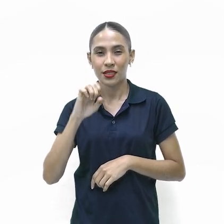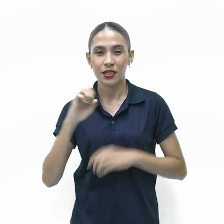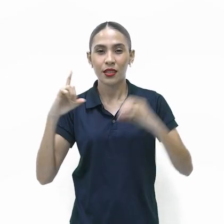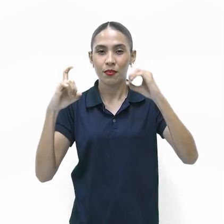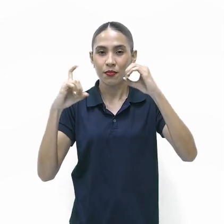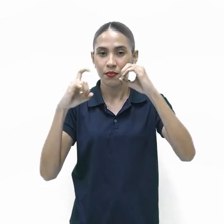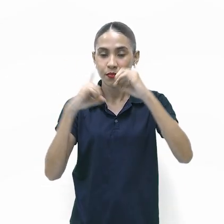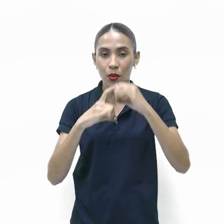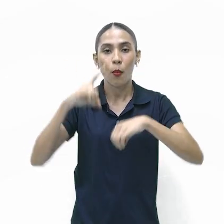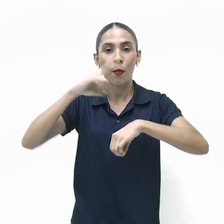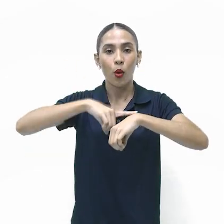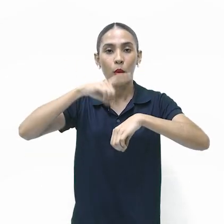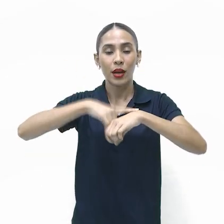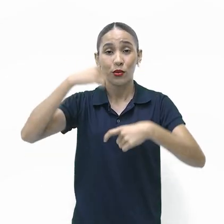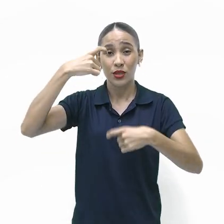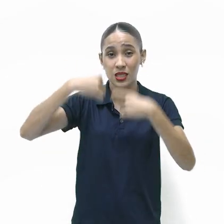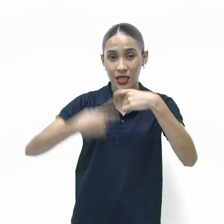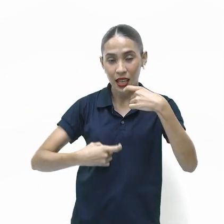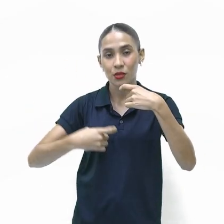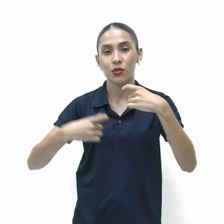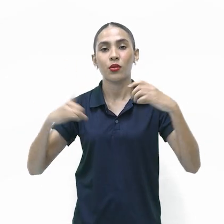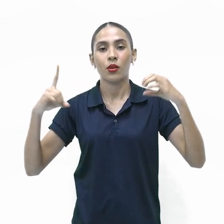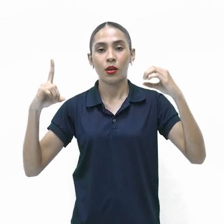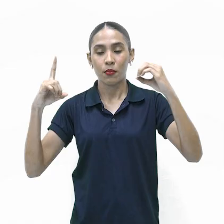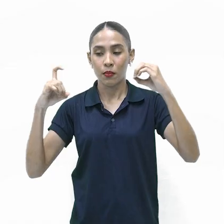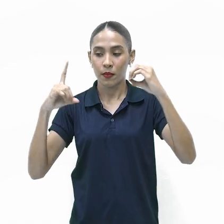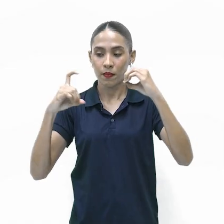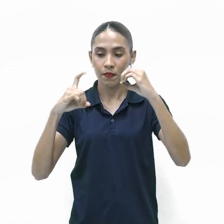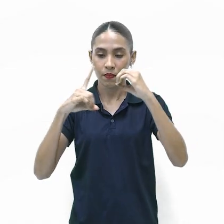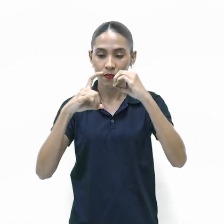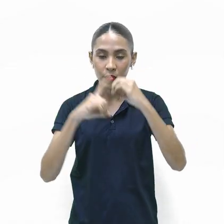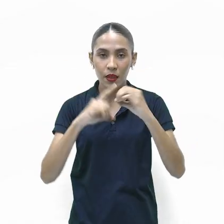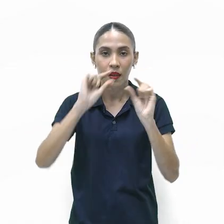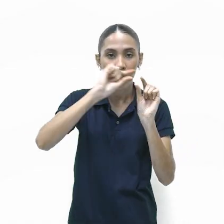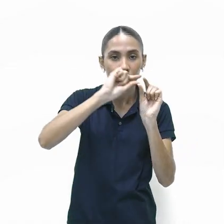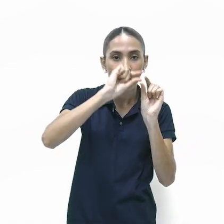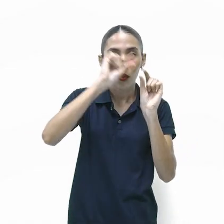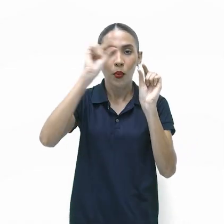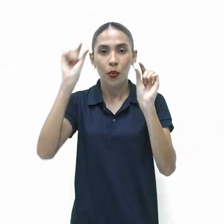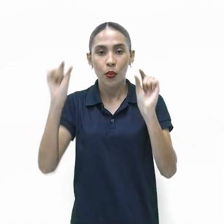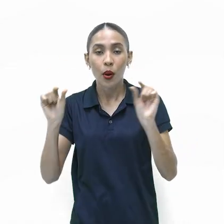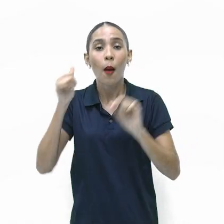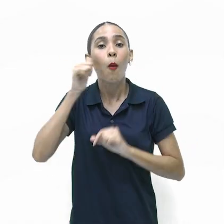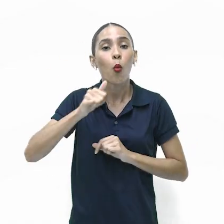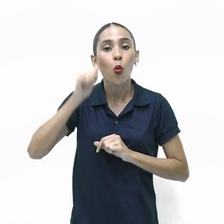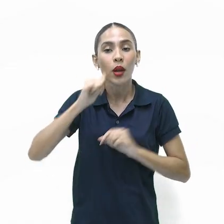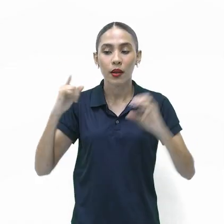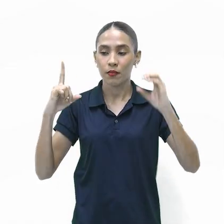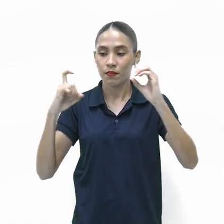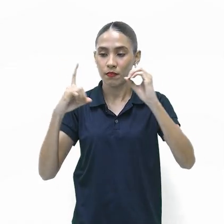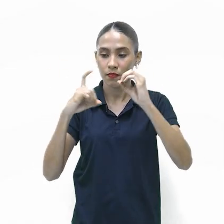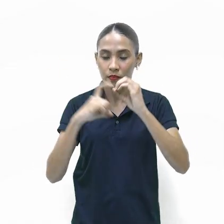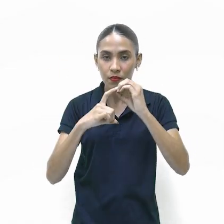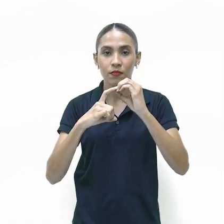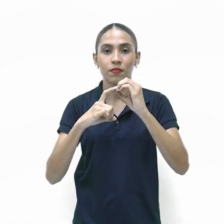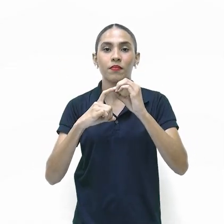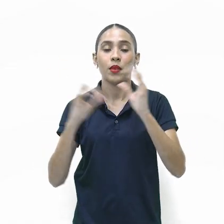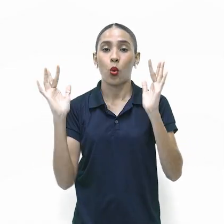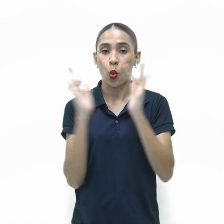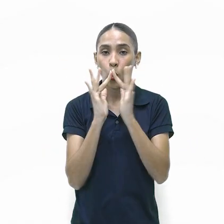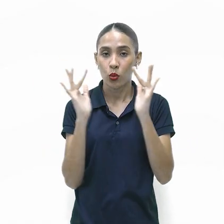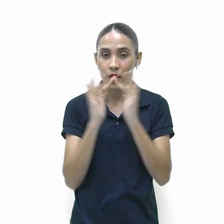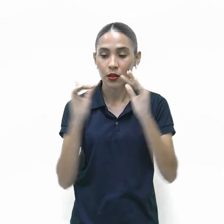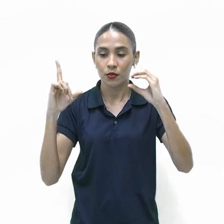o encontro do espermatozoide com o óvulo, lá nas trompas de Falópio, ocorre o processo de